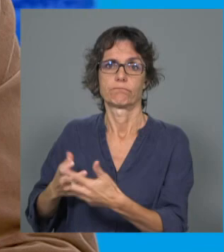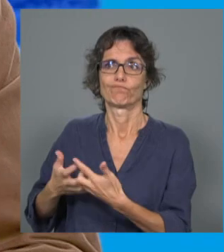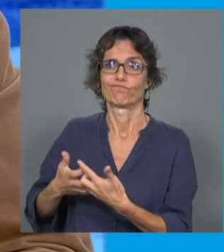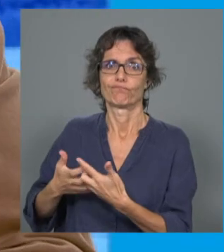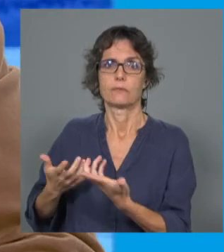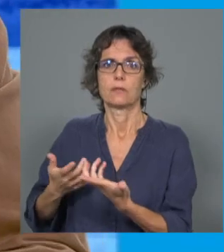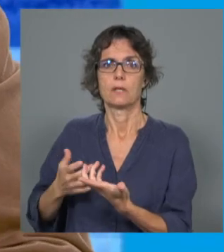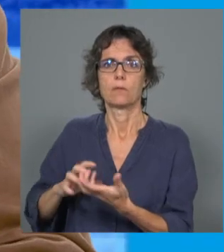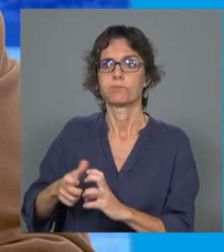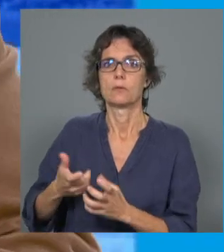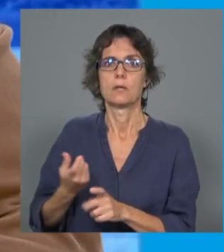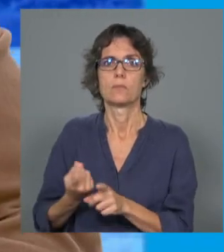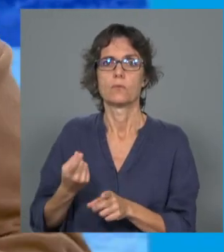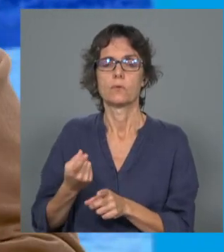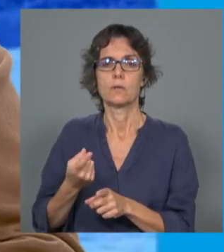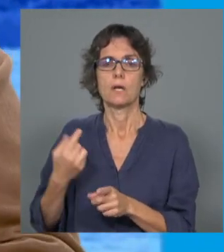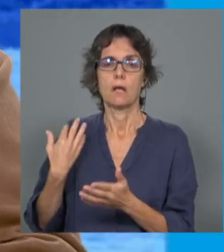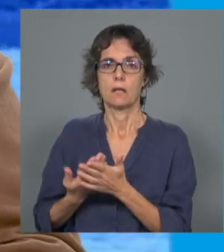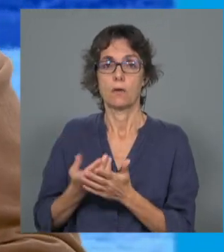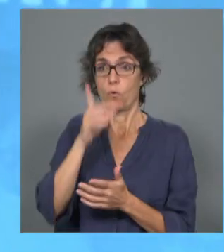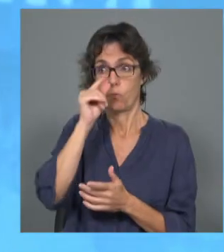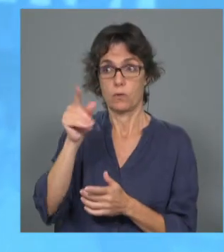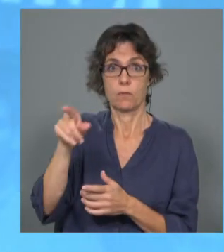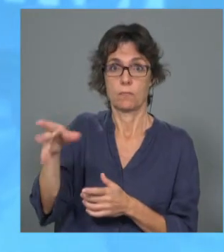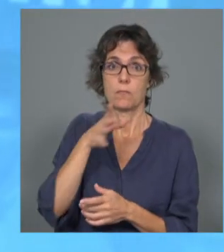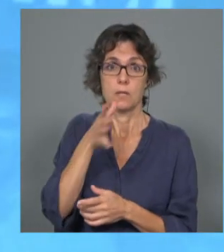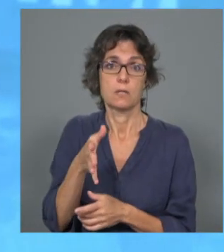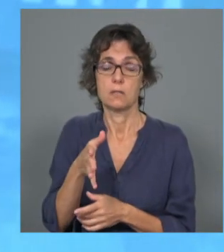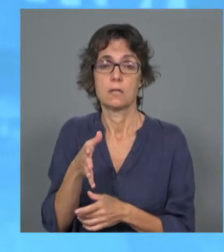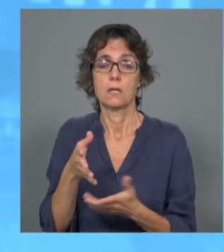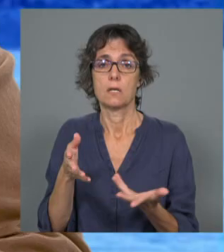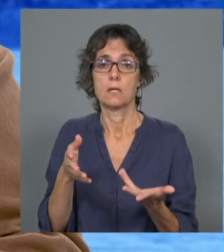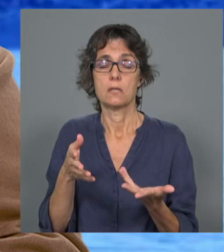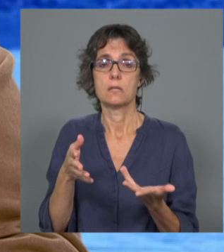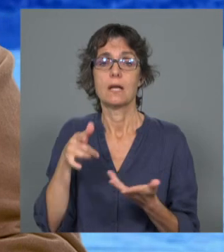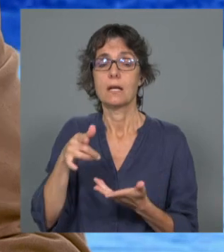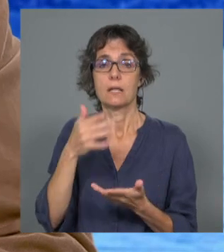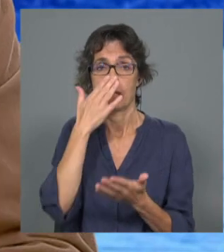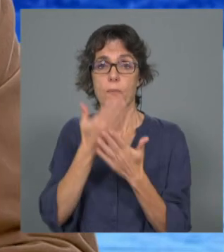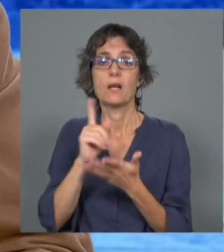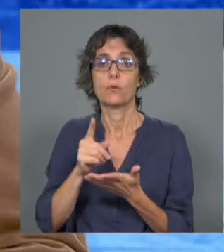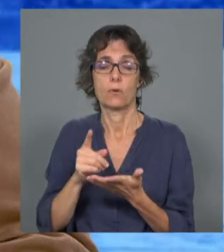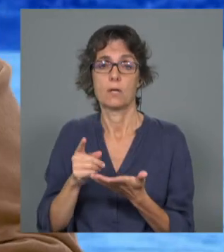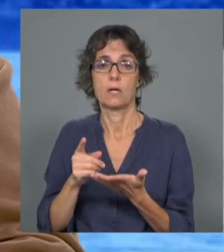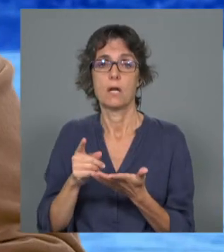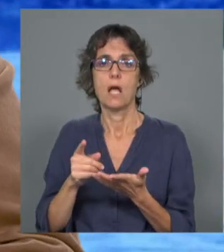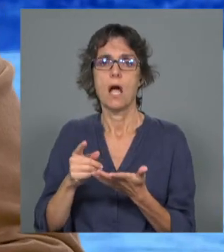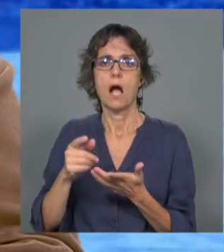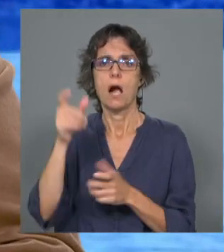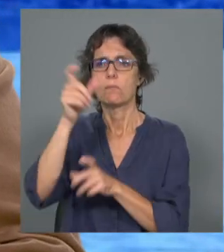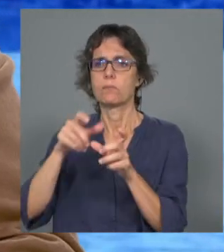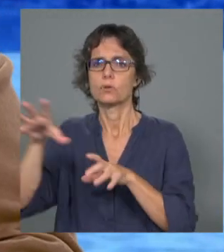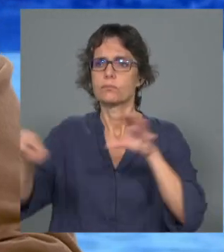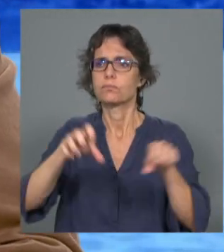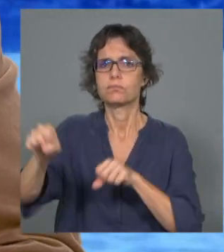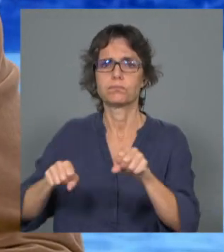porque, repara o seguinte, e isso tem sido já suficientemente chamado à atenção, é uma mobilização assimétrica.